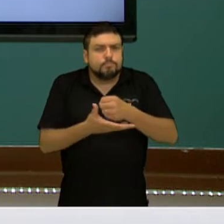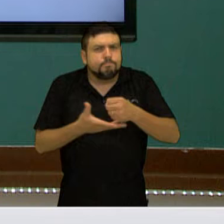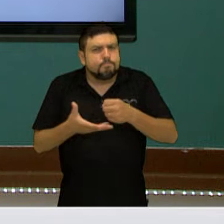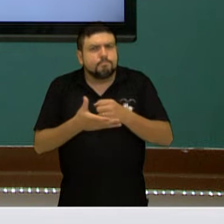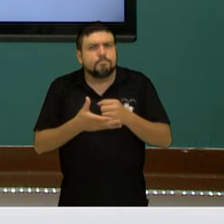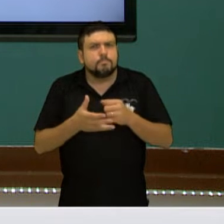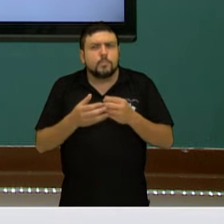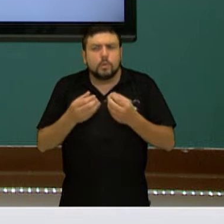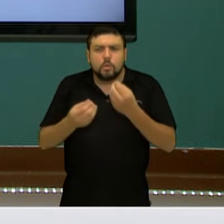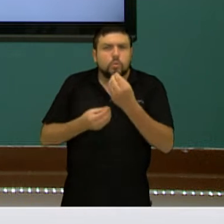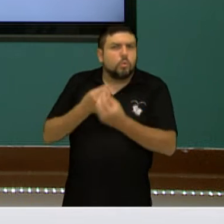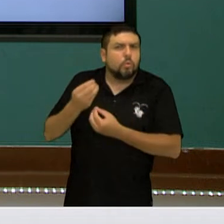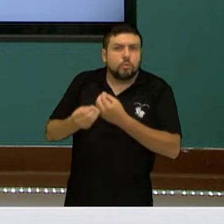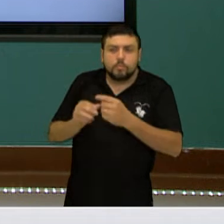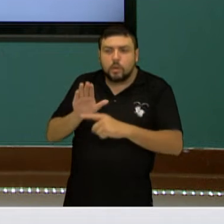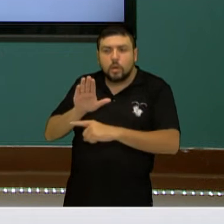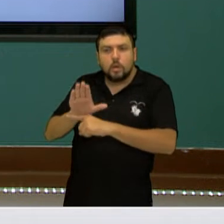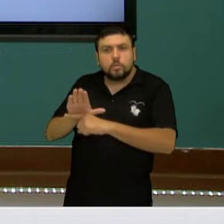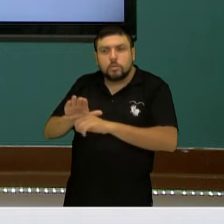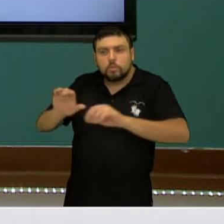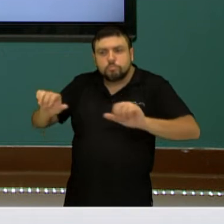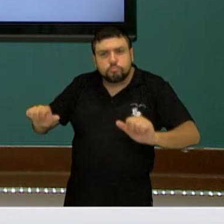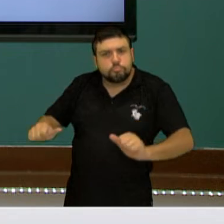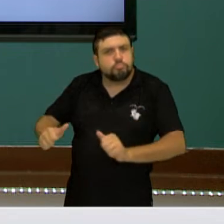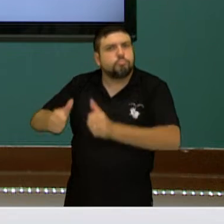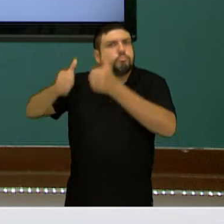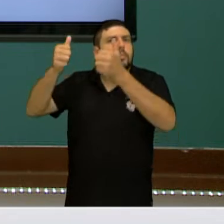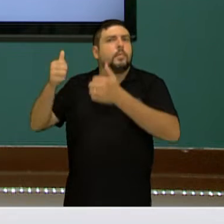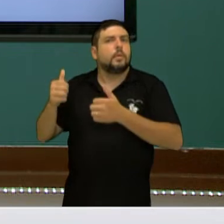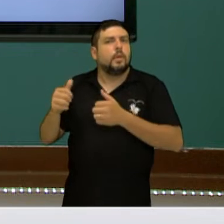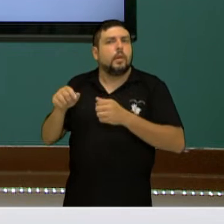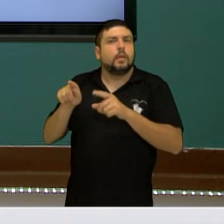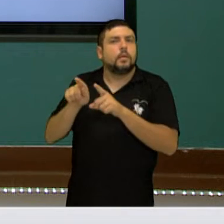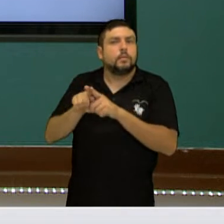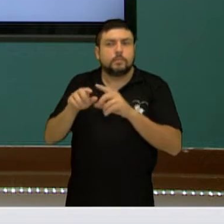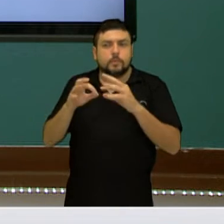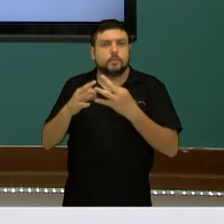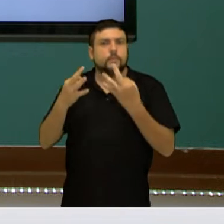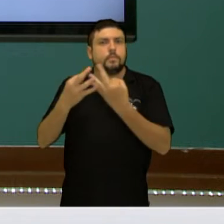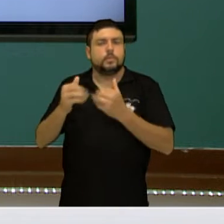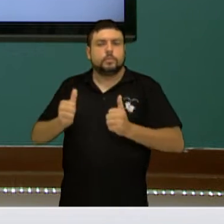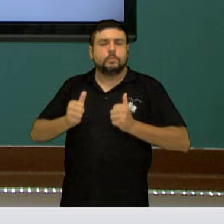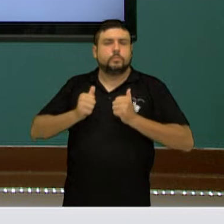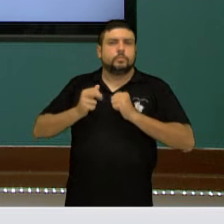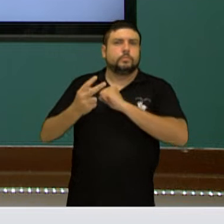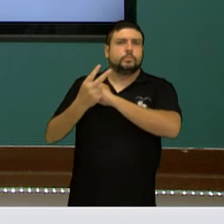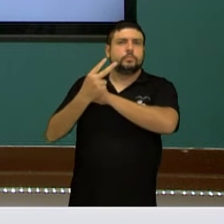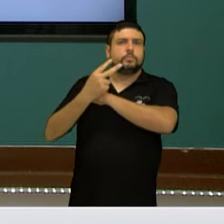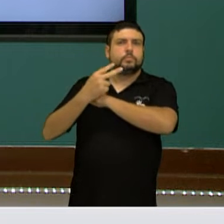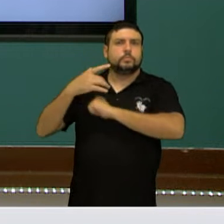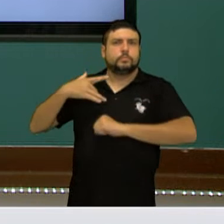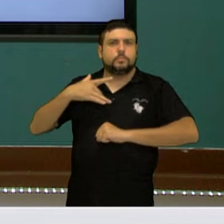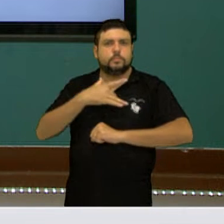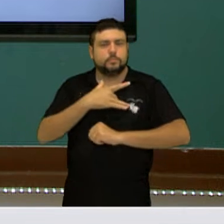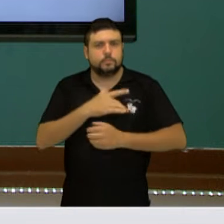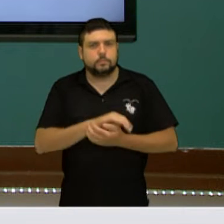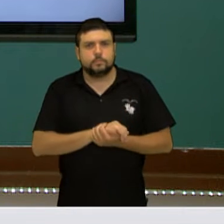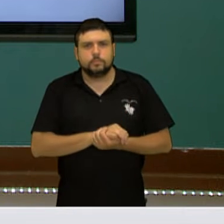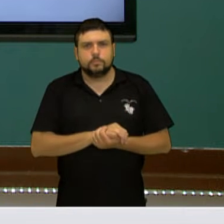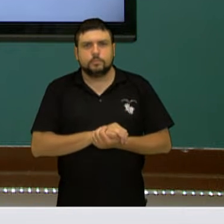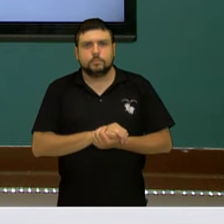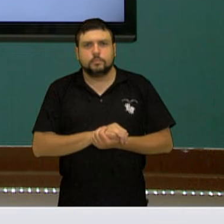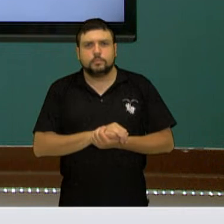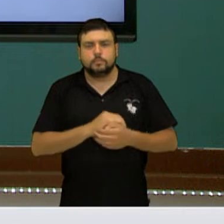poder ajudar na recuperação do paciente e manter o restante da família saudável, certo? Assinale a